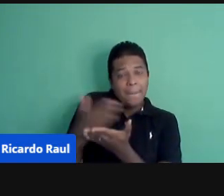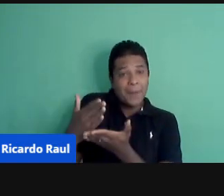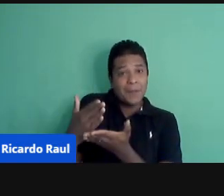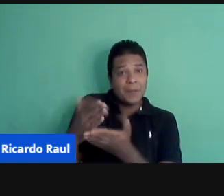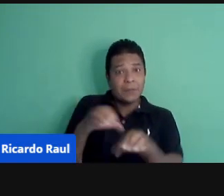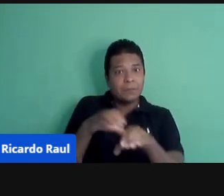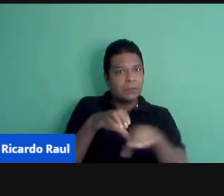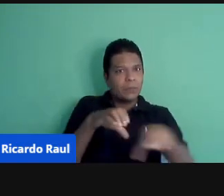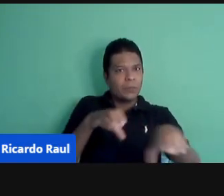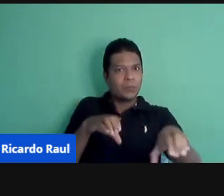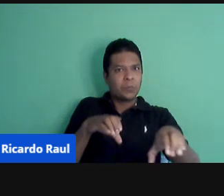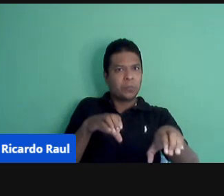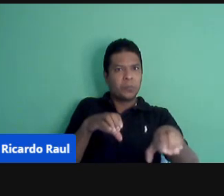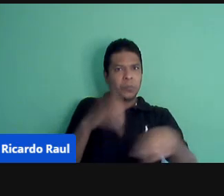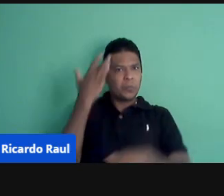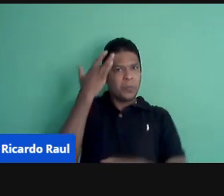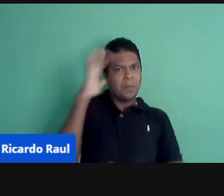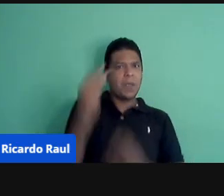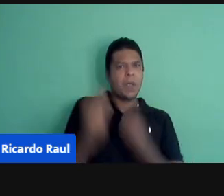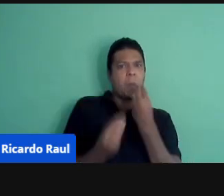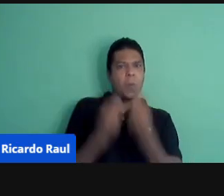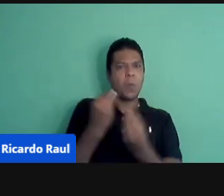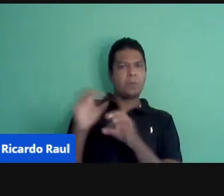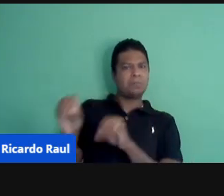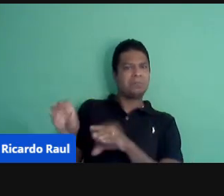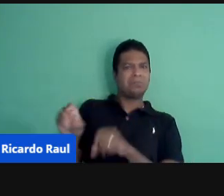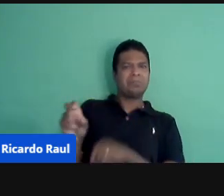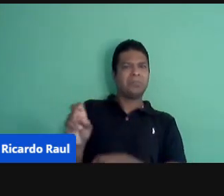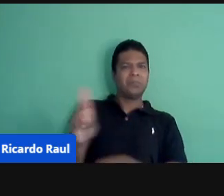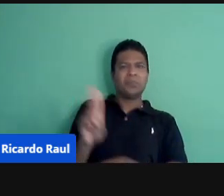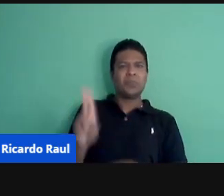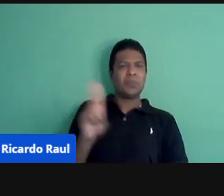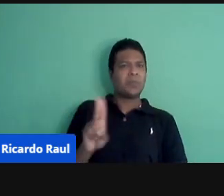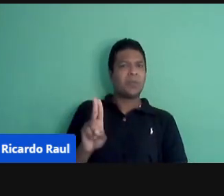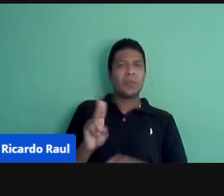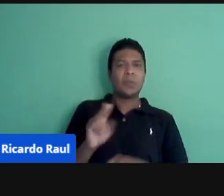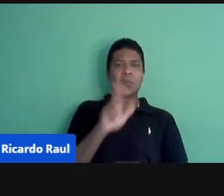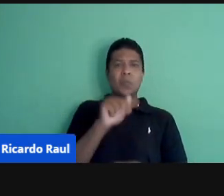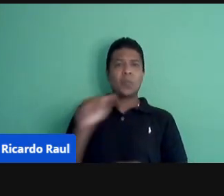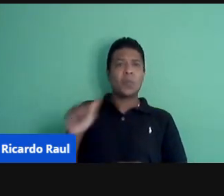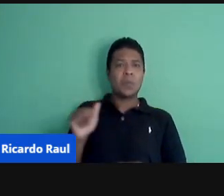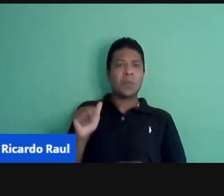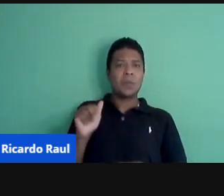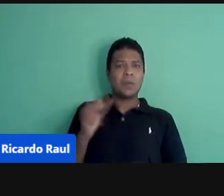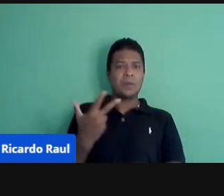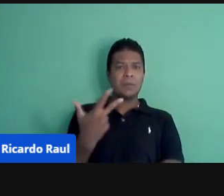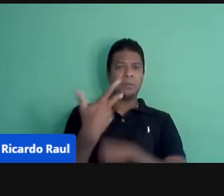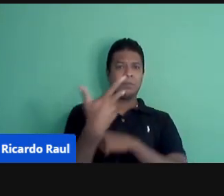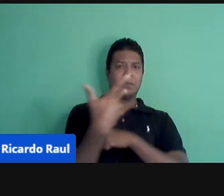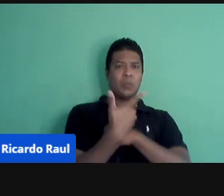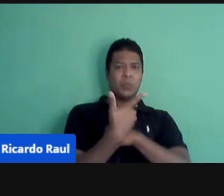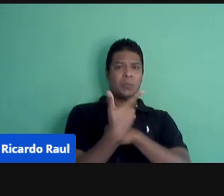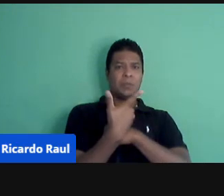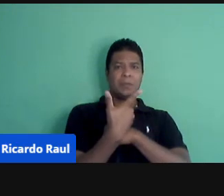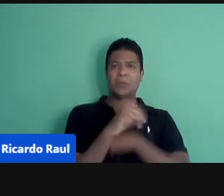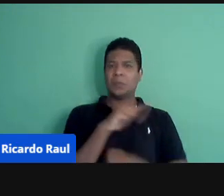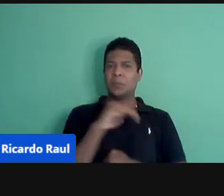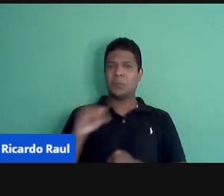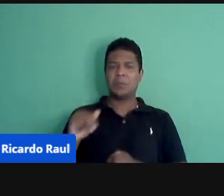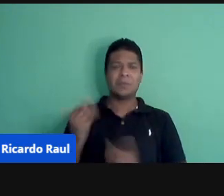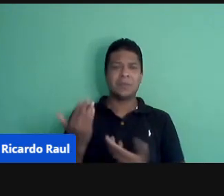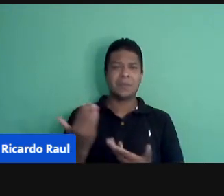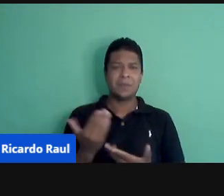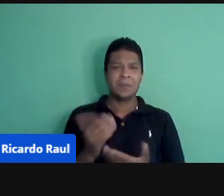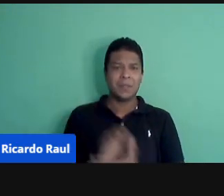nós não sabíamos o que fazer. Eu nunca tinha gravado um vídeo. Como que eu ia gravar um vídeo? Eu nunca tinha ouvido falar do